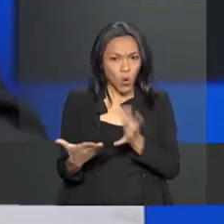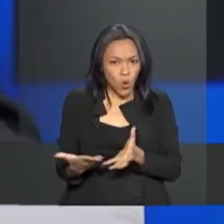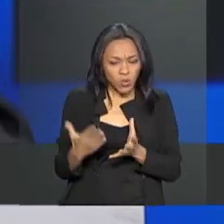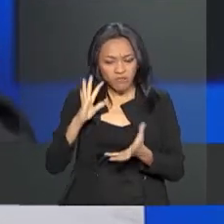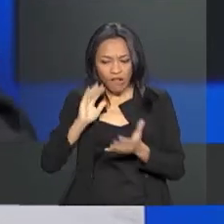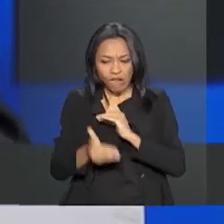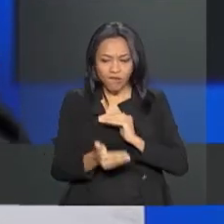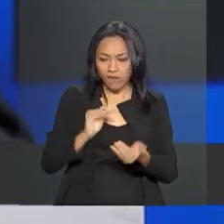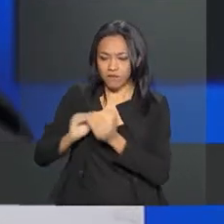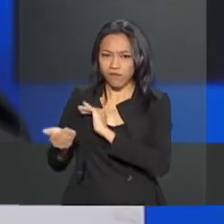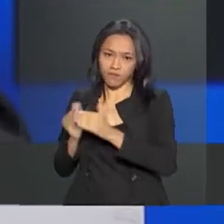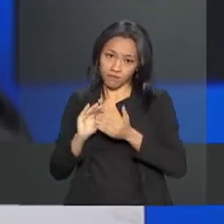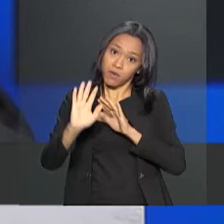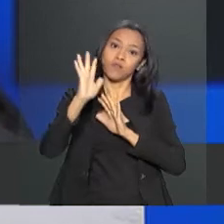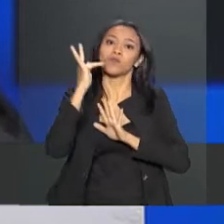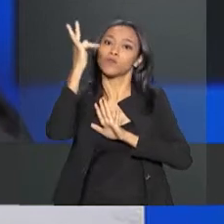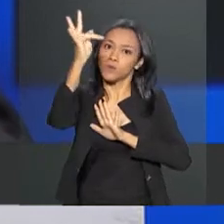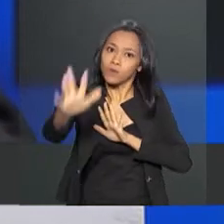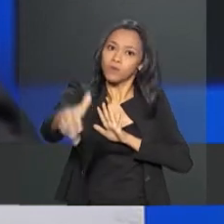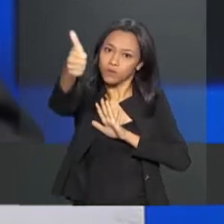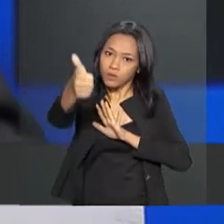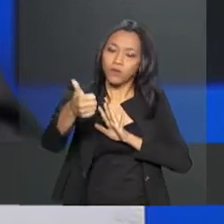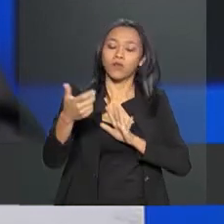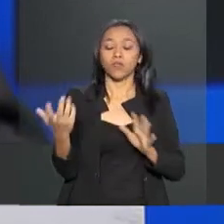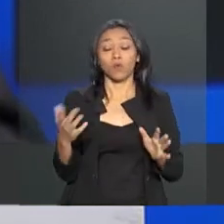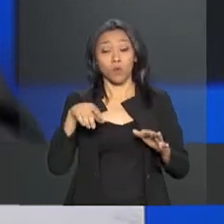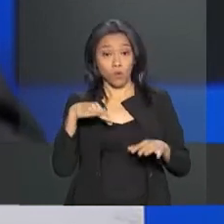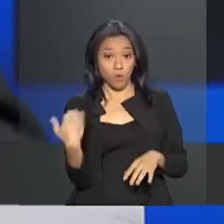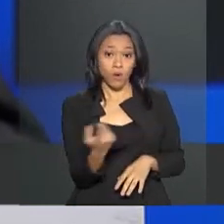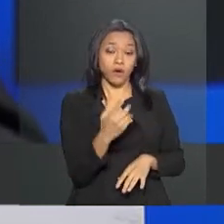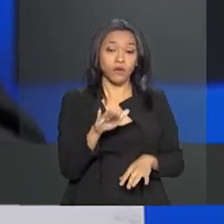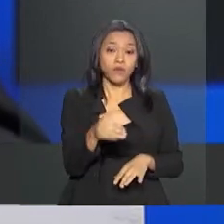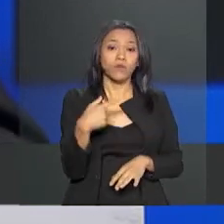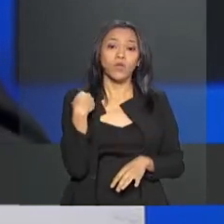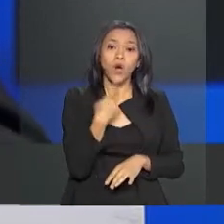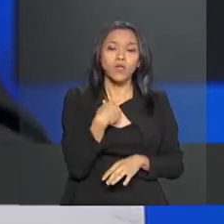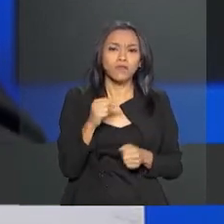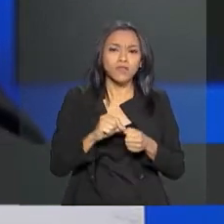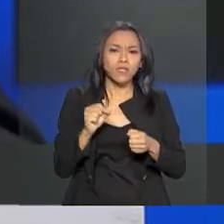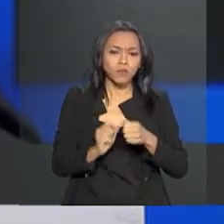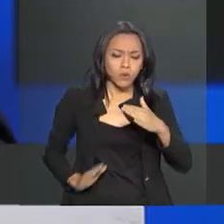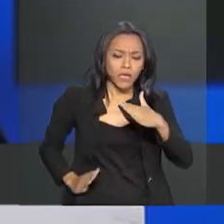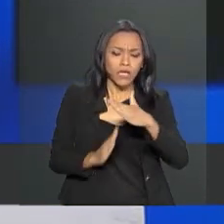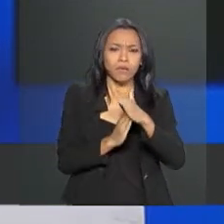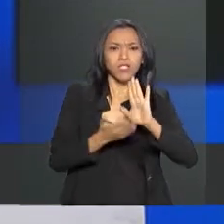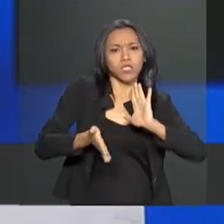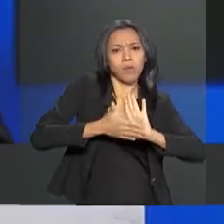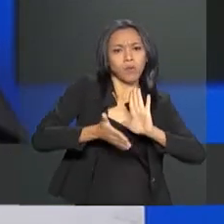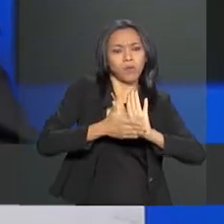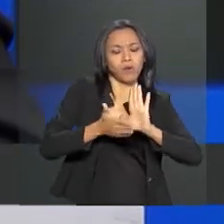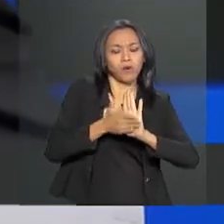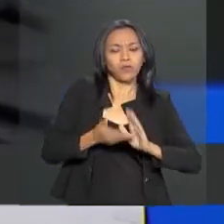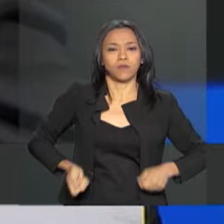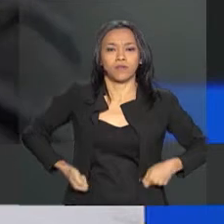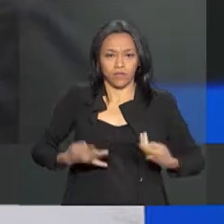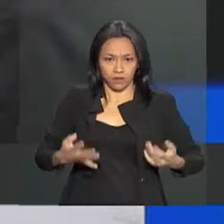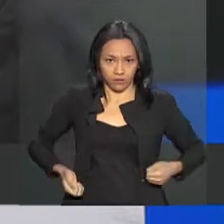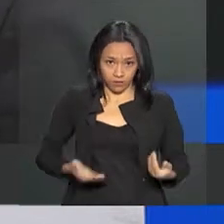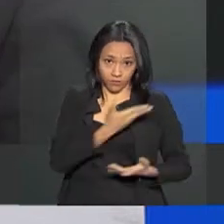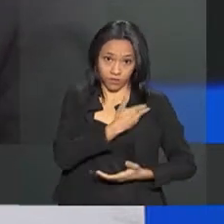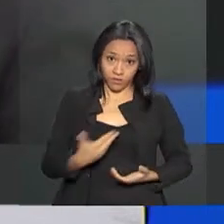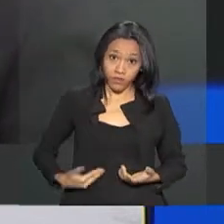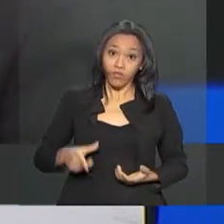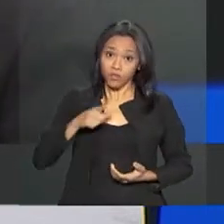dos gastos públicos, nós o fizemos com apoio do Congresso Nacional. E até fizemos uma coisa